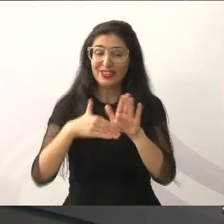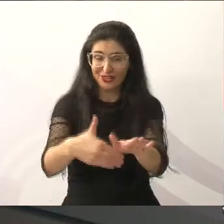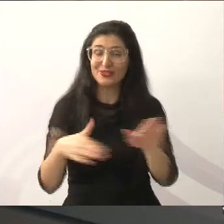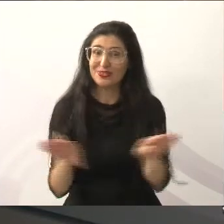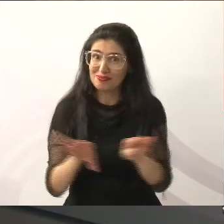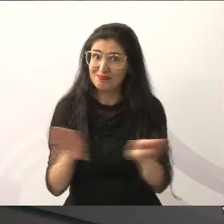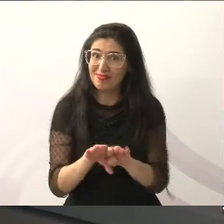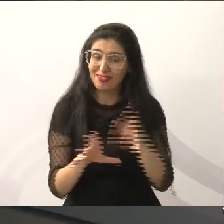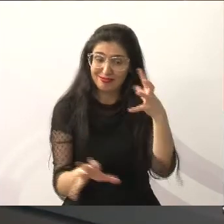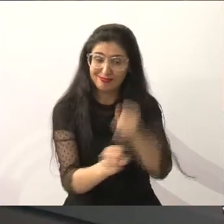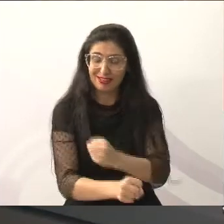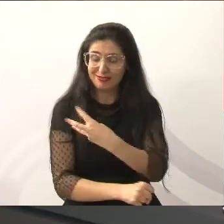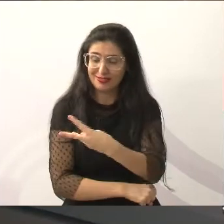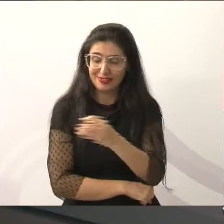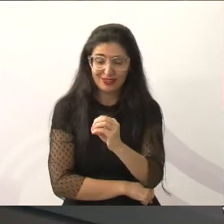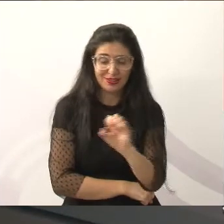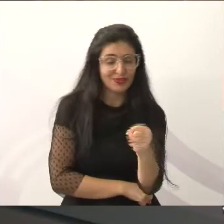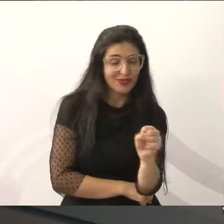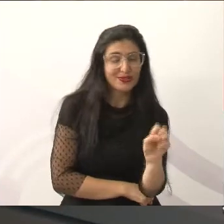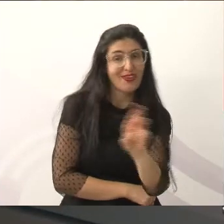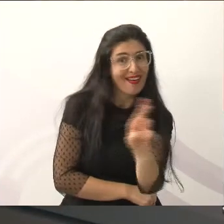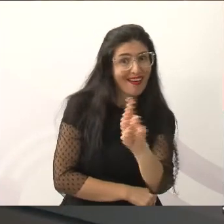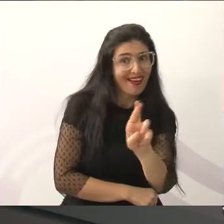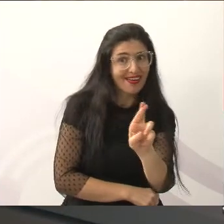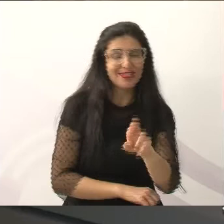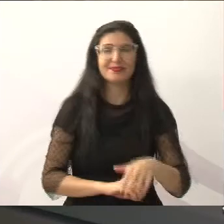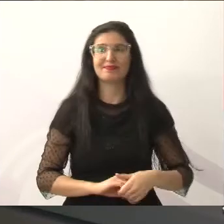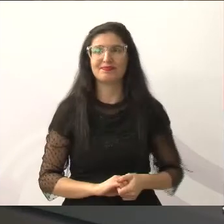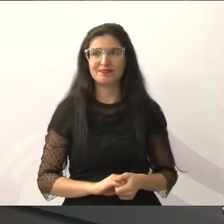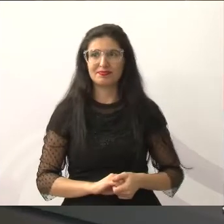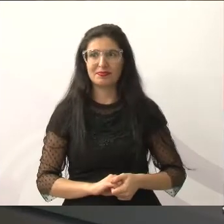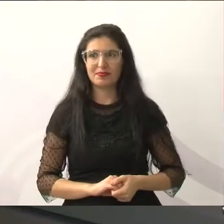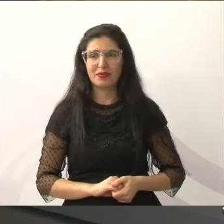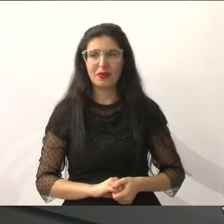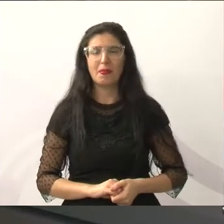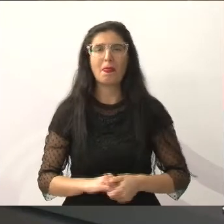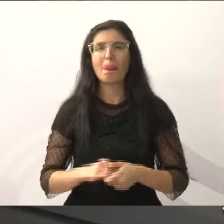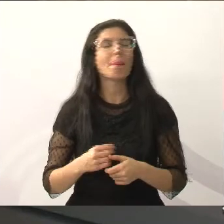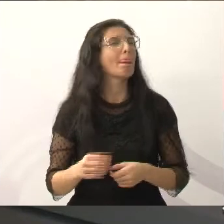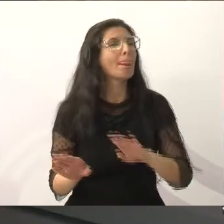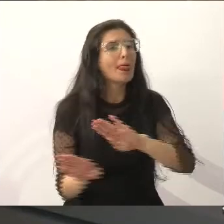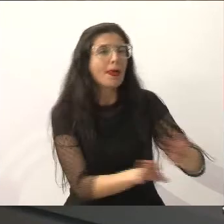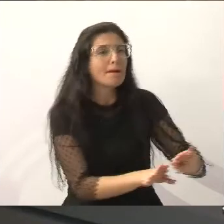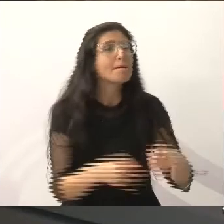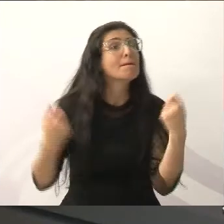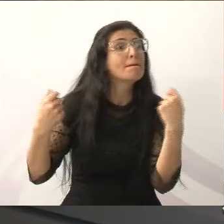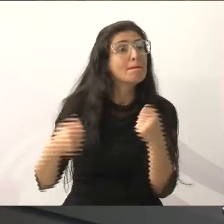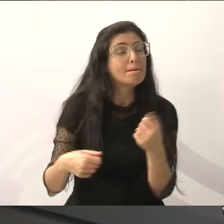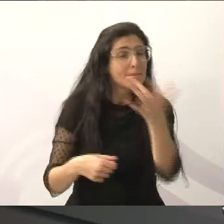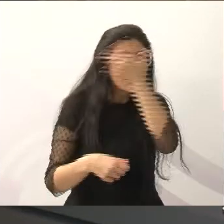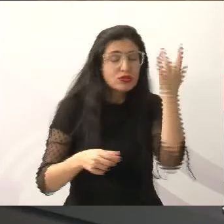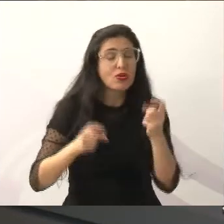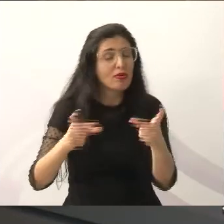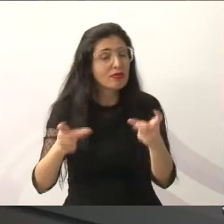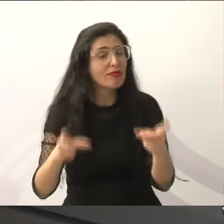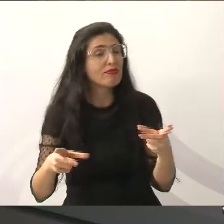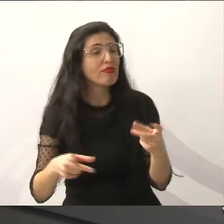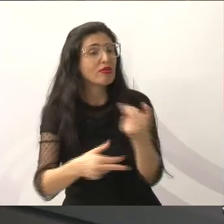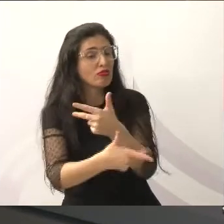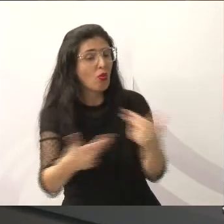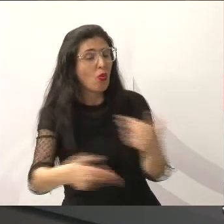vereadores, os ambulantes, eles dependem do público para revender os seus produtos. E que público que nós temos na rua hoje, né?